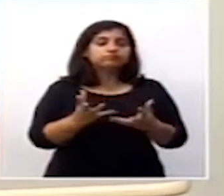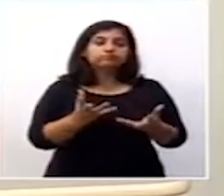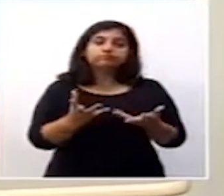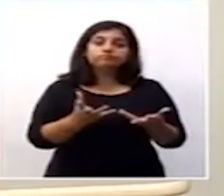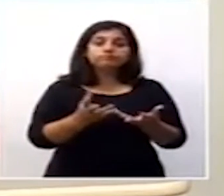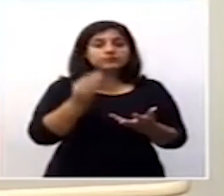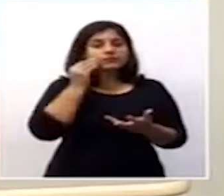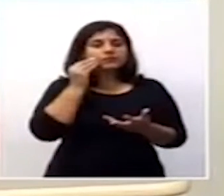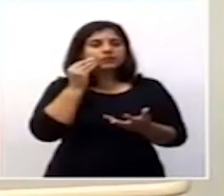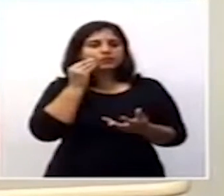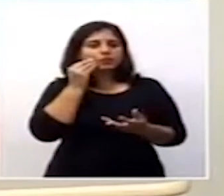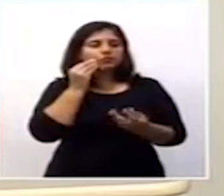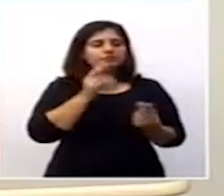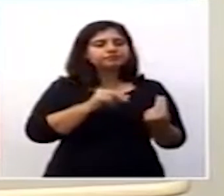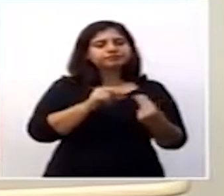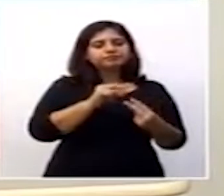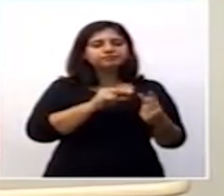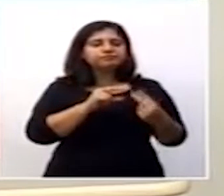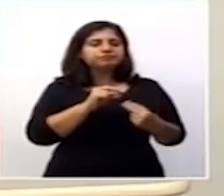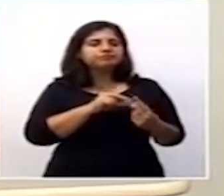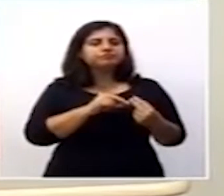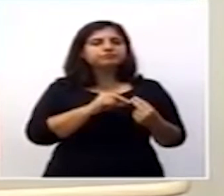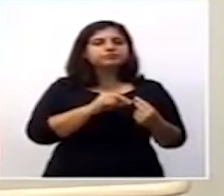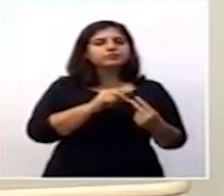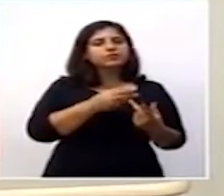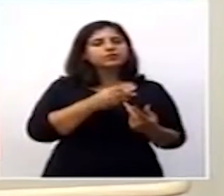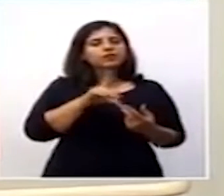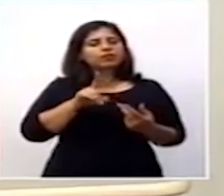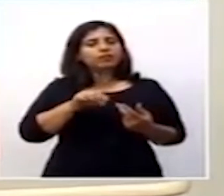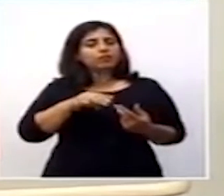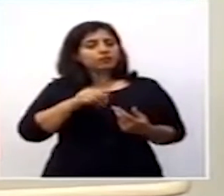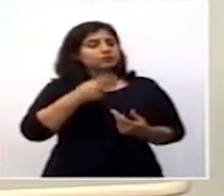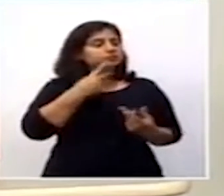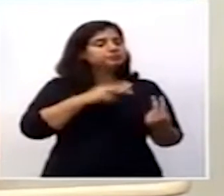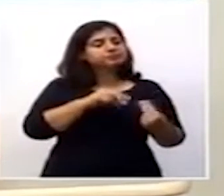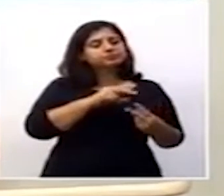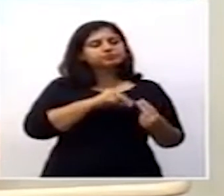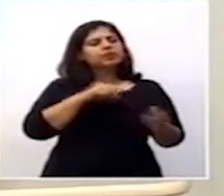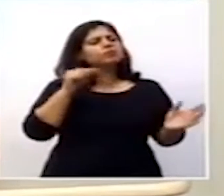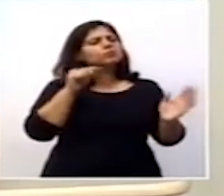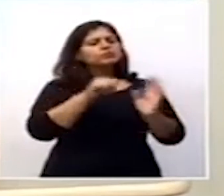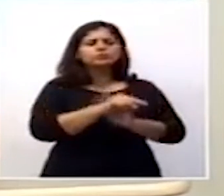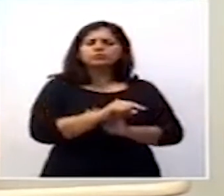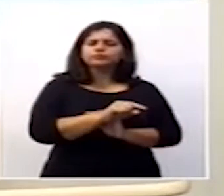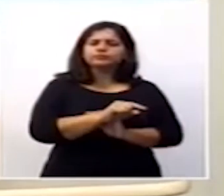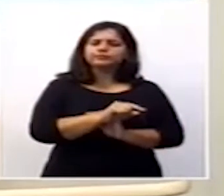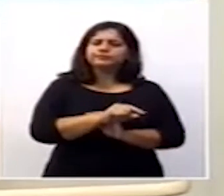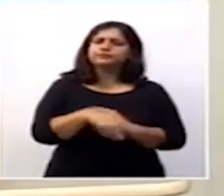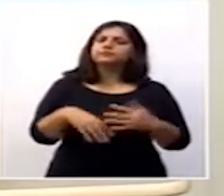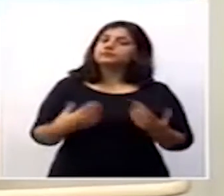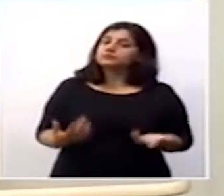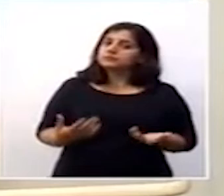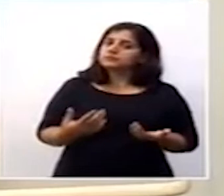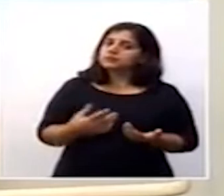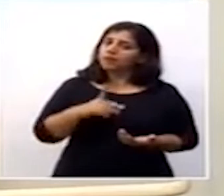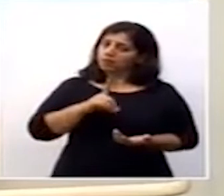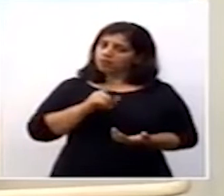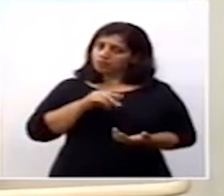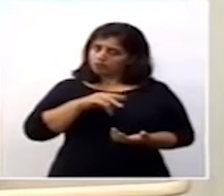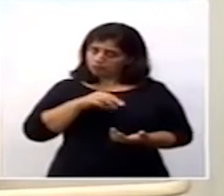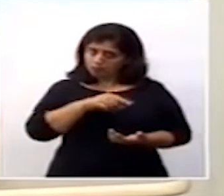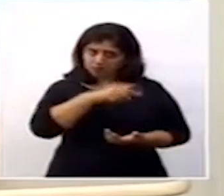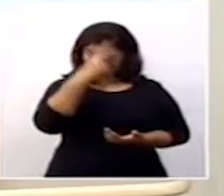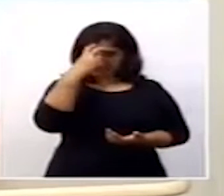né, tentou puxar um pouquinho de assunto com Dalma e acabou perguntando, Dalma, você que é